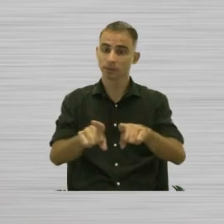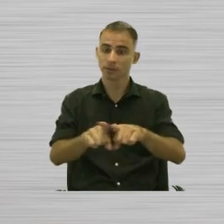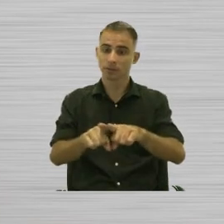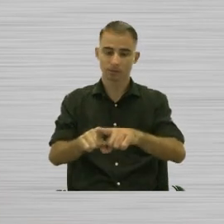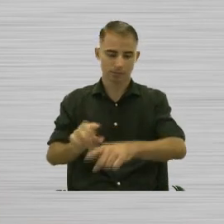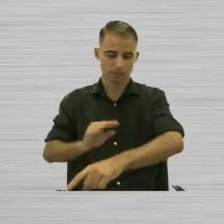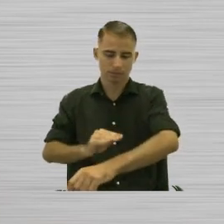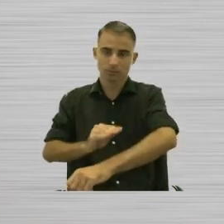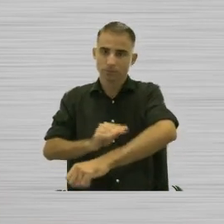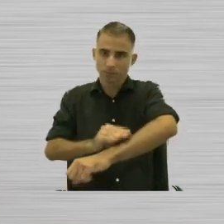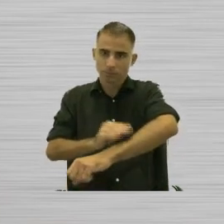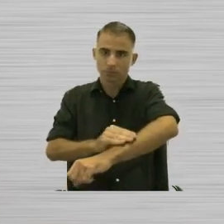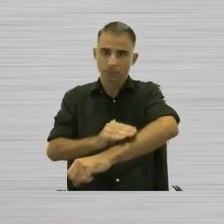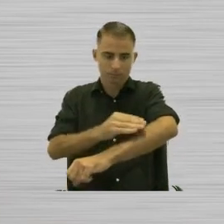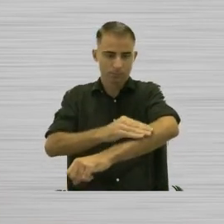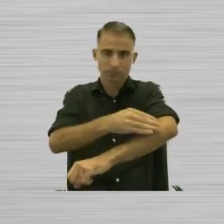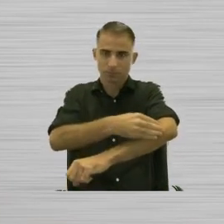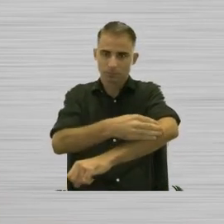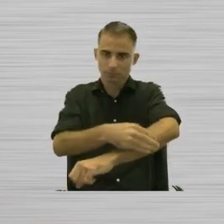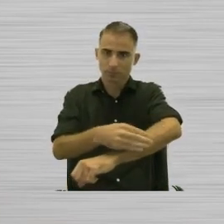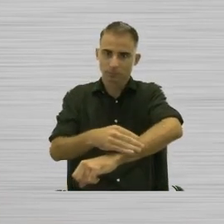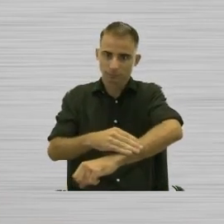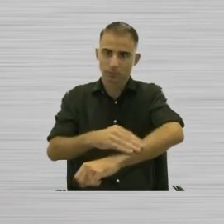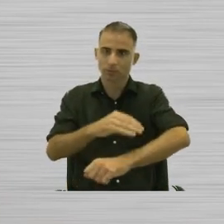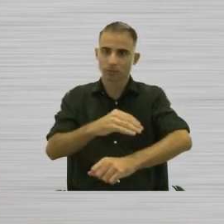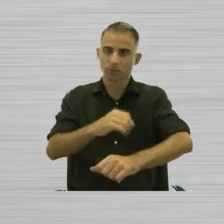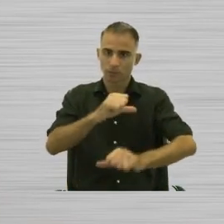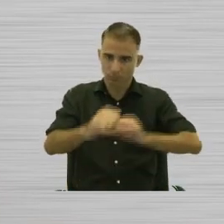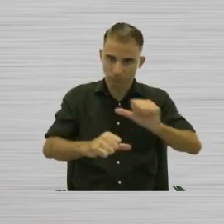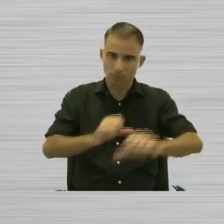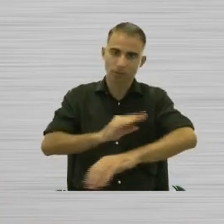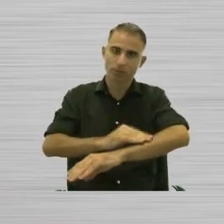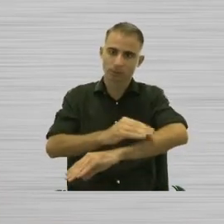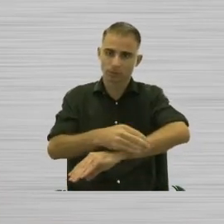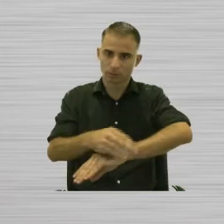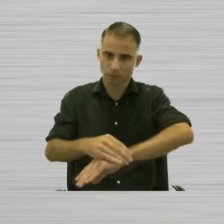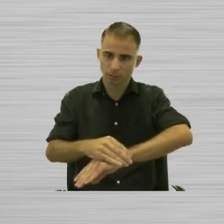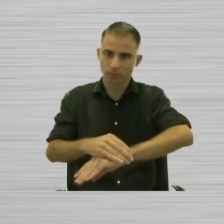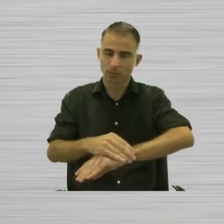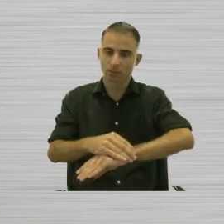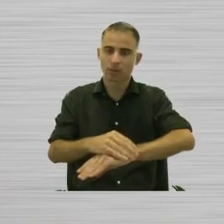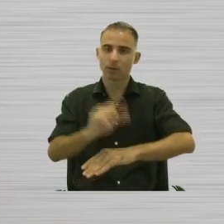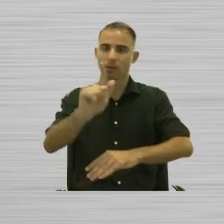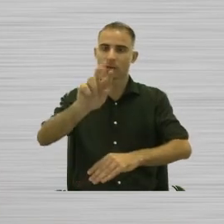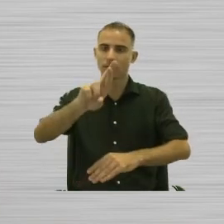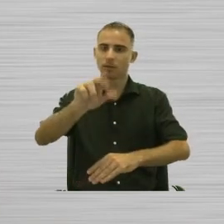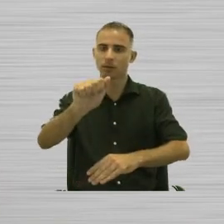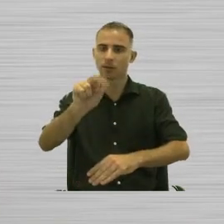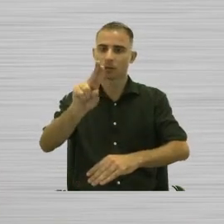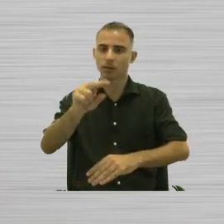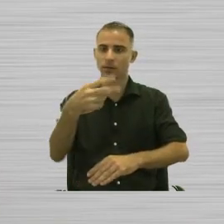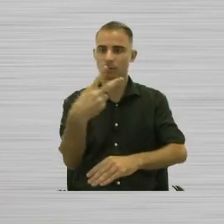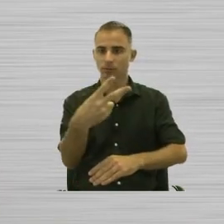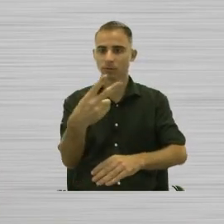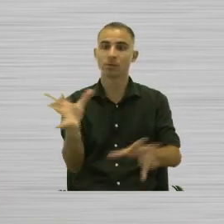mais de 600 curativos, grau 2, que é um curativo de maior complexidade.